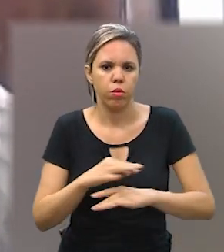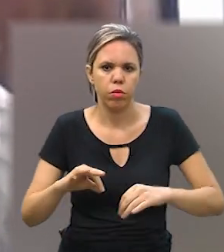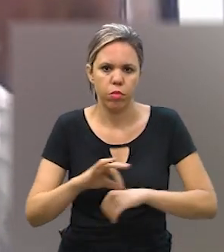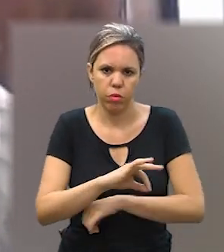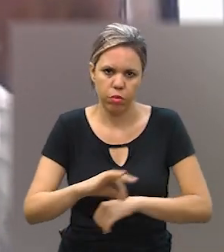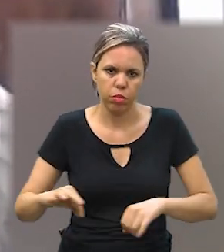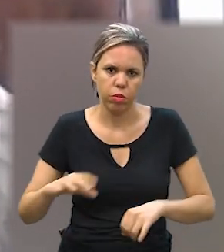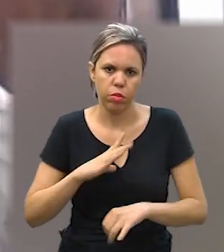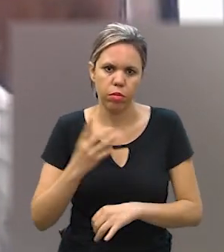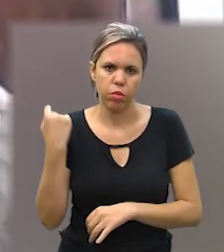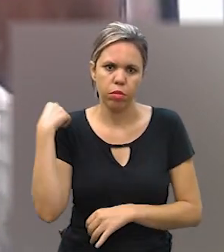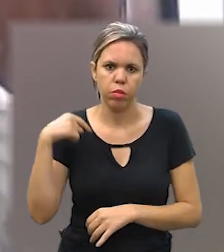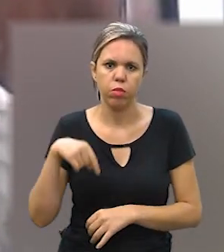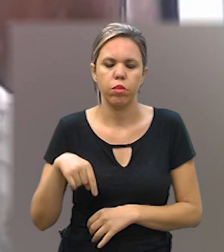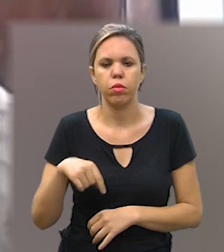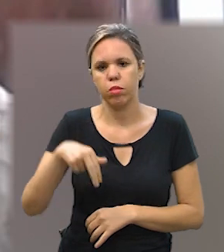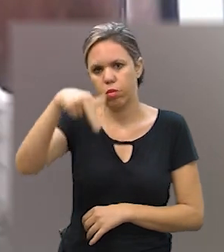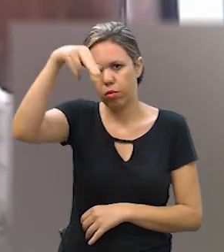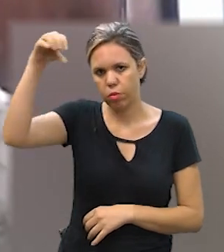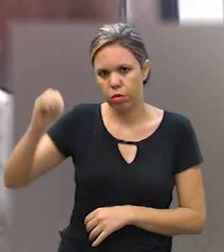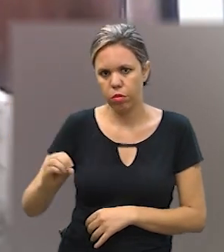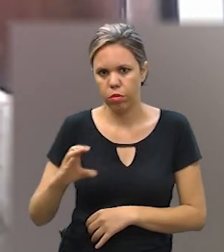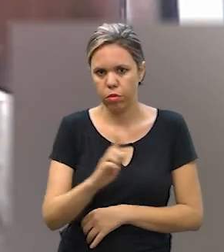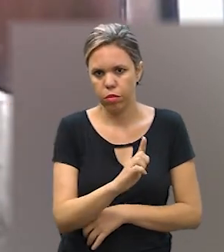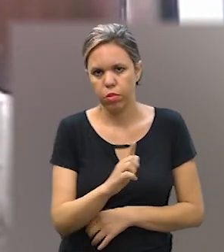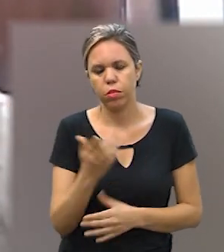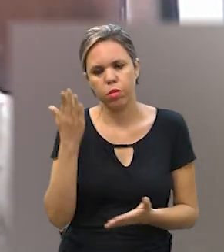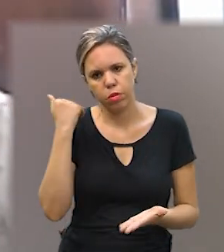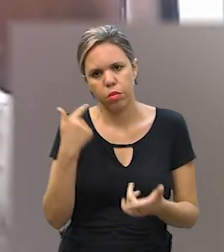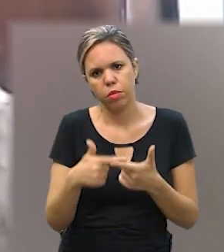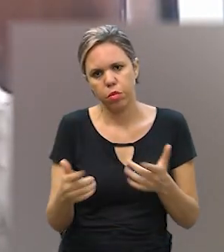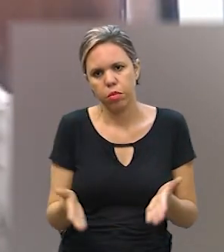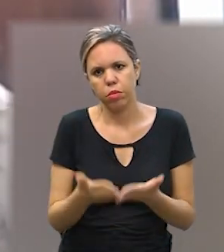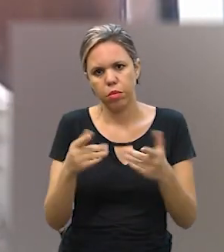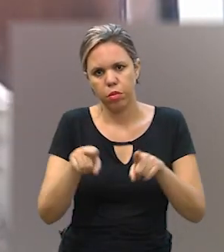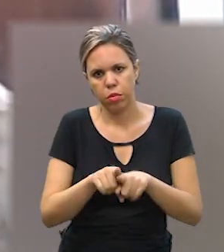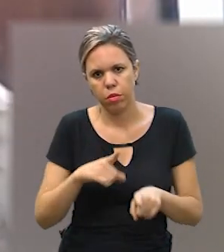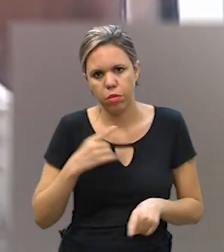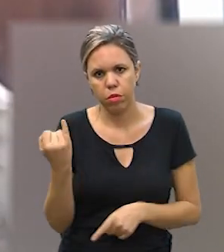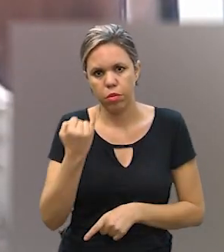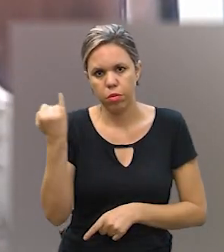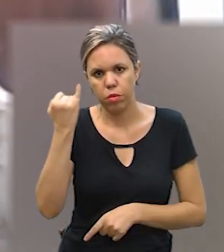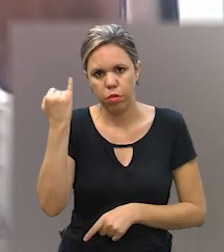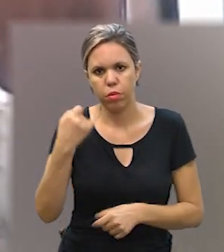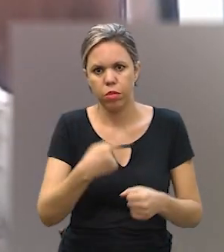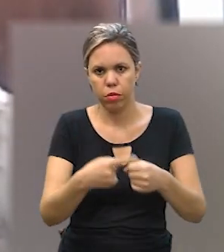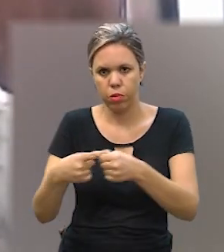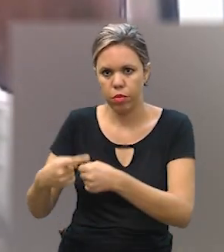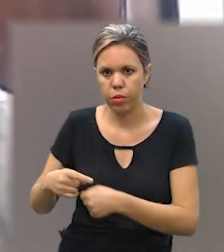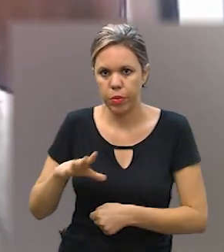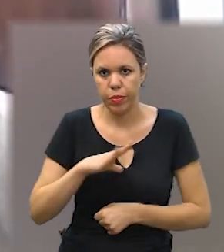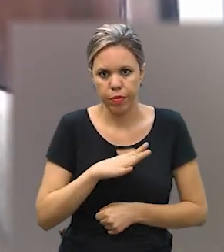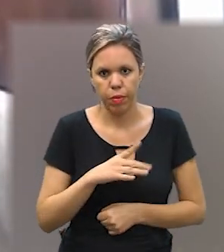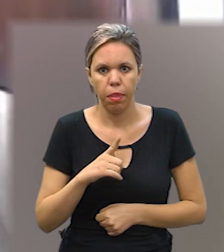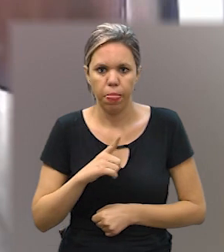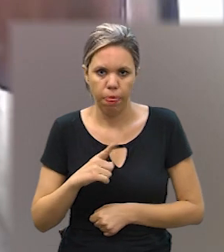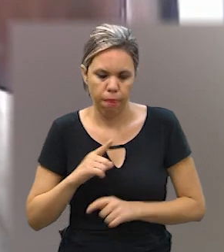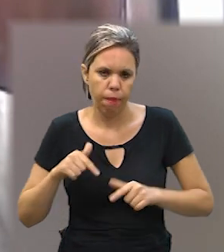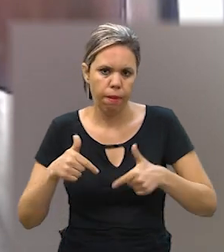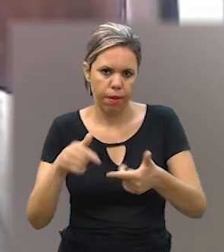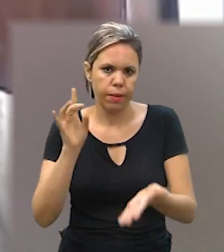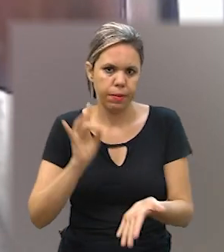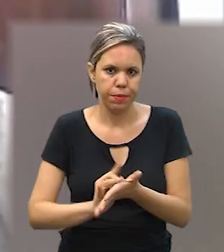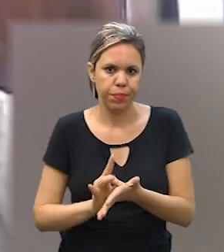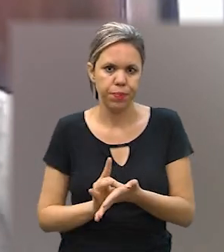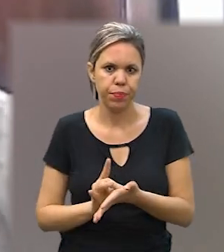plano diretor, já olhava para a região noroeste, sabendo das suas vulnerabilidades, né, e da importância do município